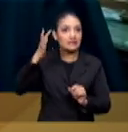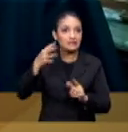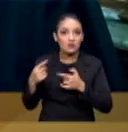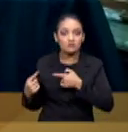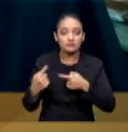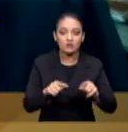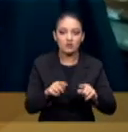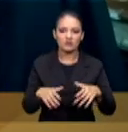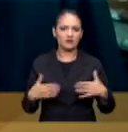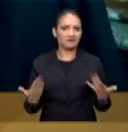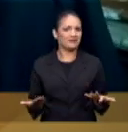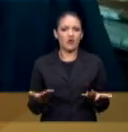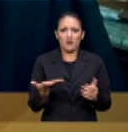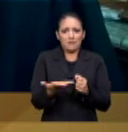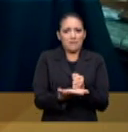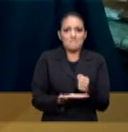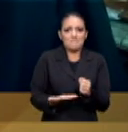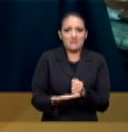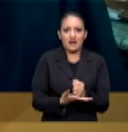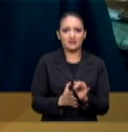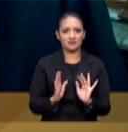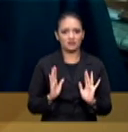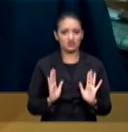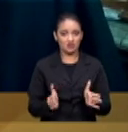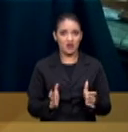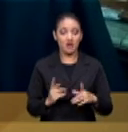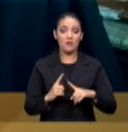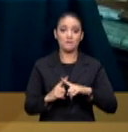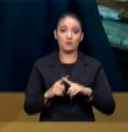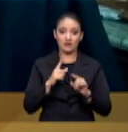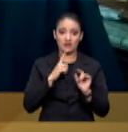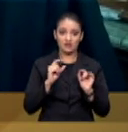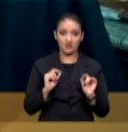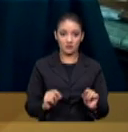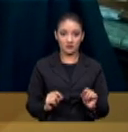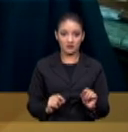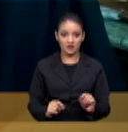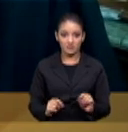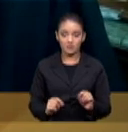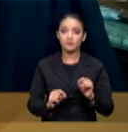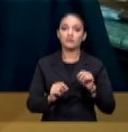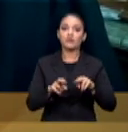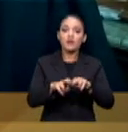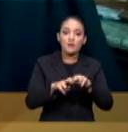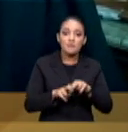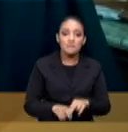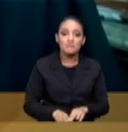princípio, a meu ver, é básico, tendo em conta a ordem, a organicidade do direito.